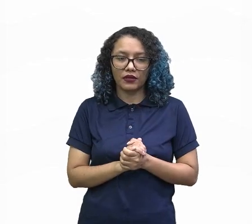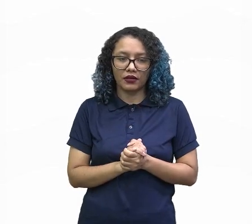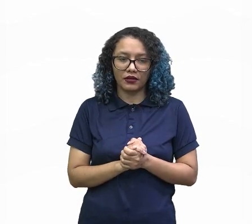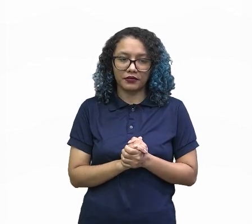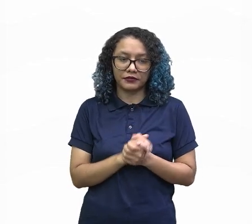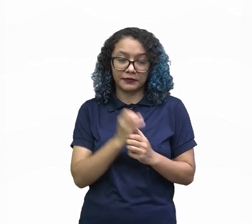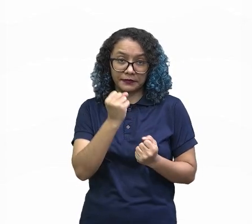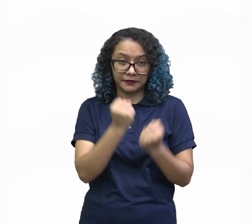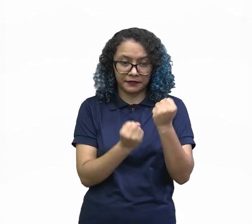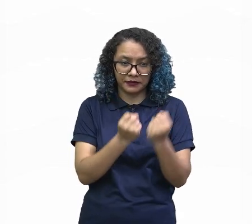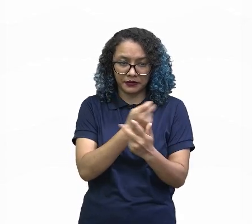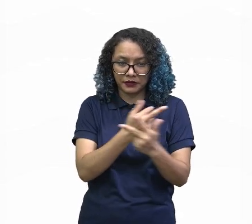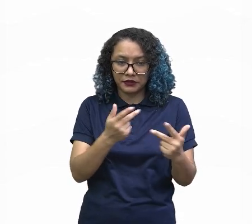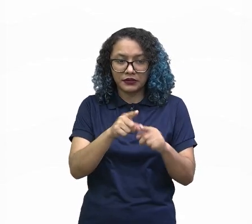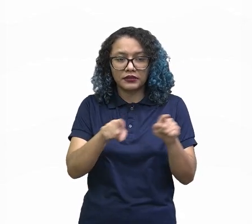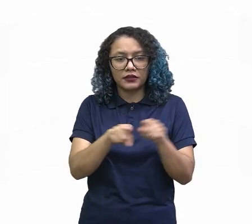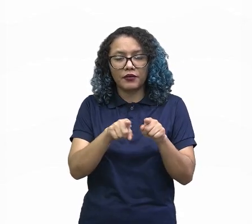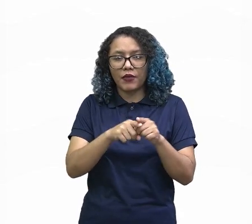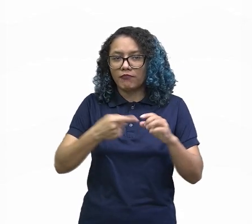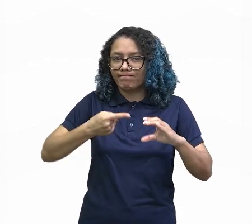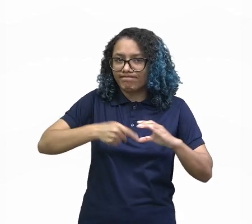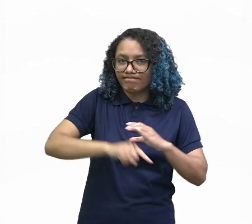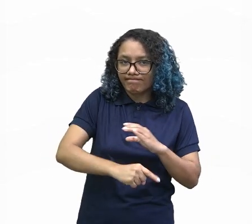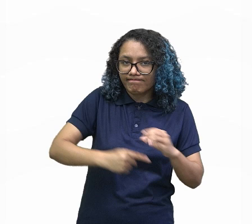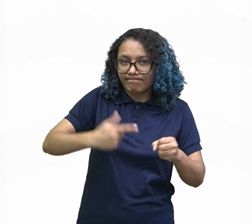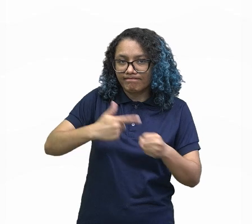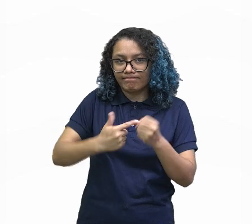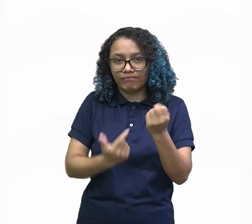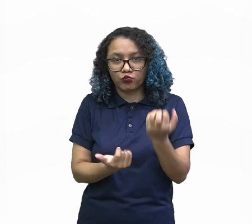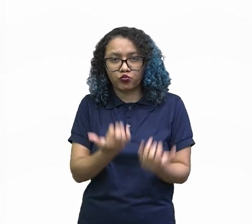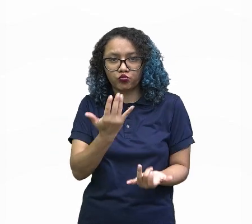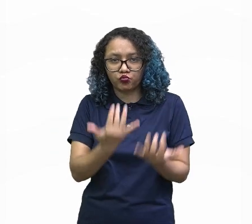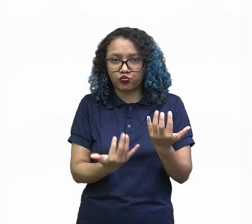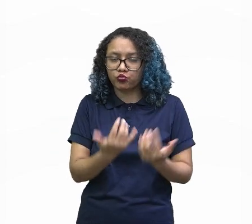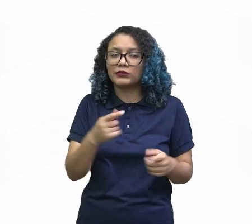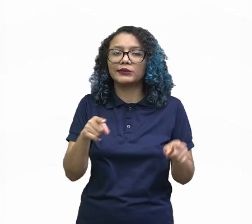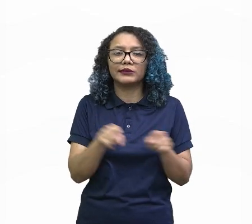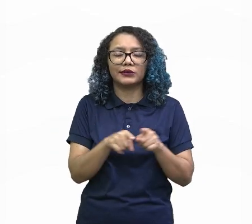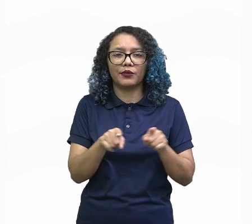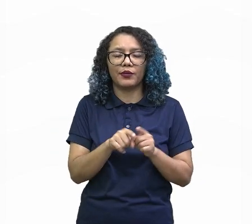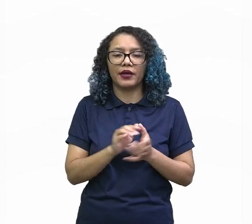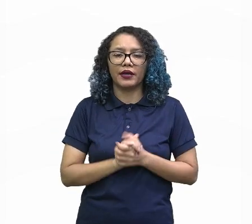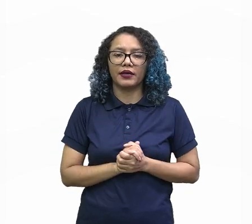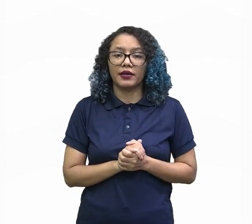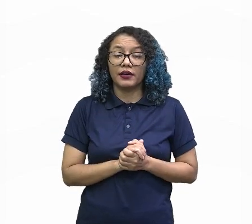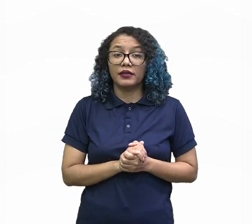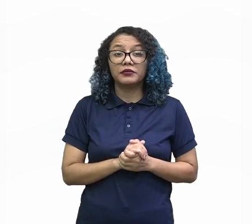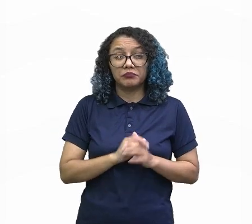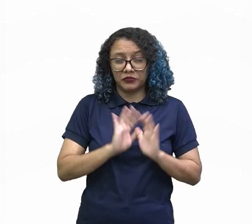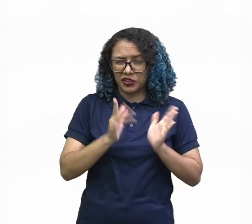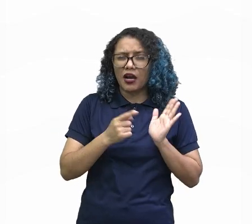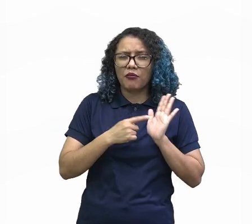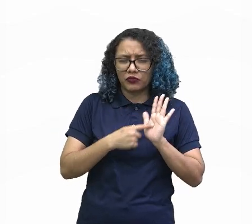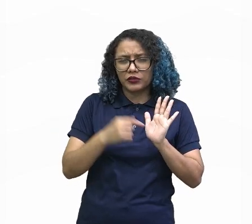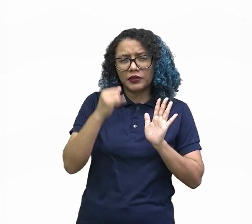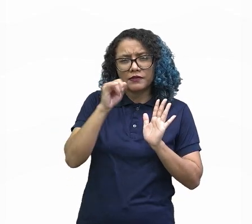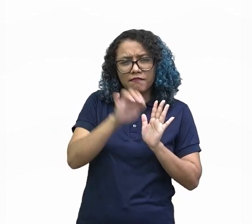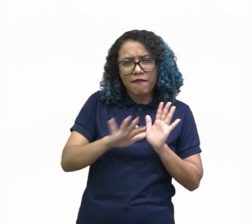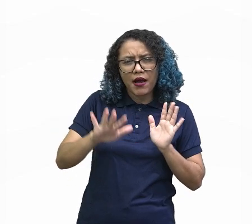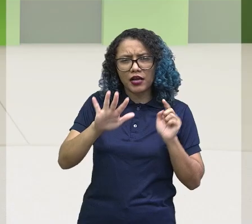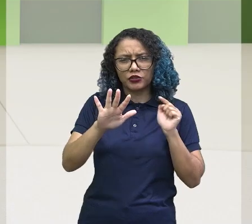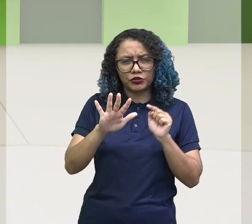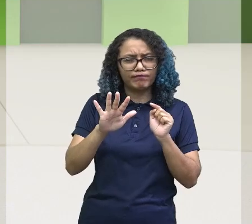de combustíveis fósseis, né? A gente também já viu imagens lá de veículos lançando no ar atmosférico